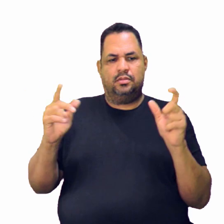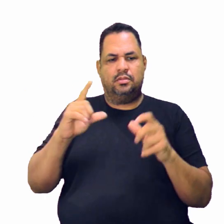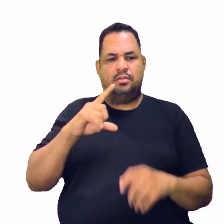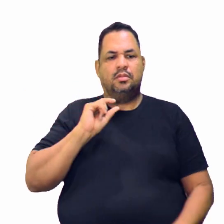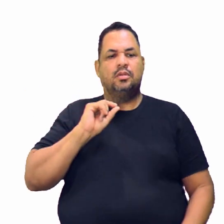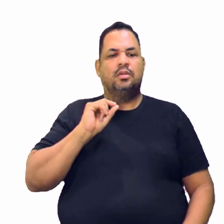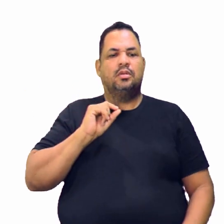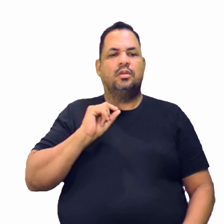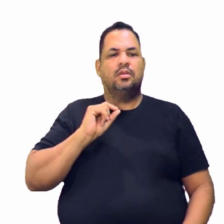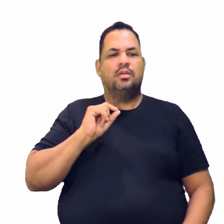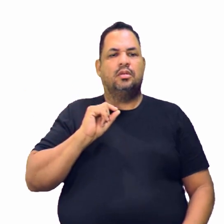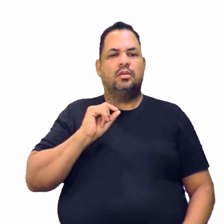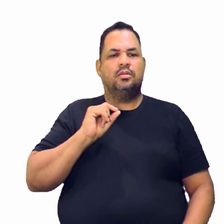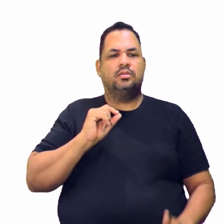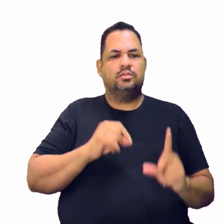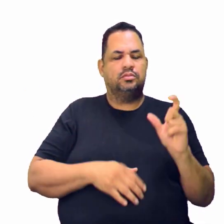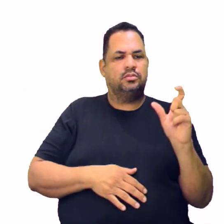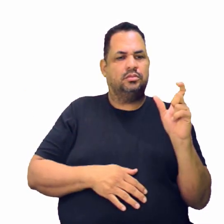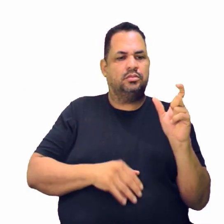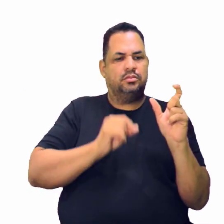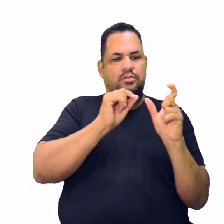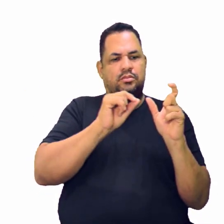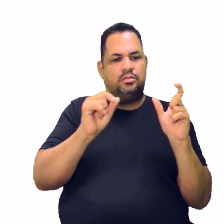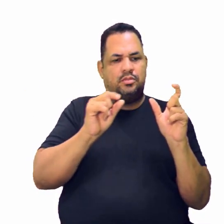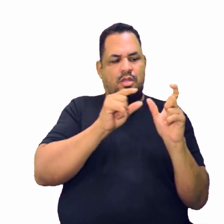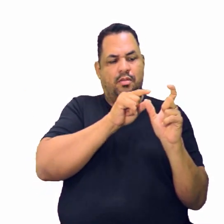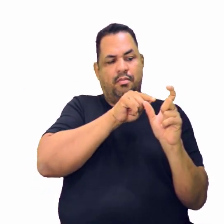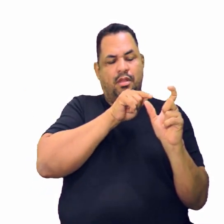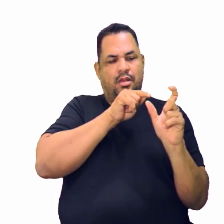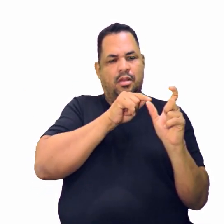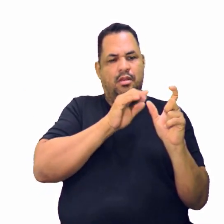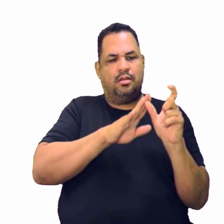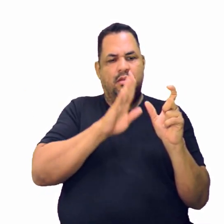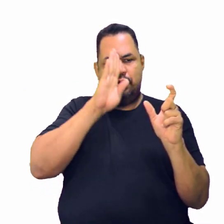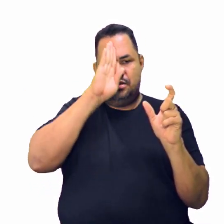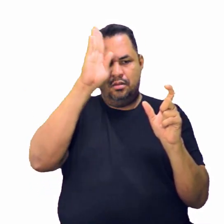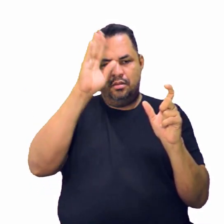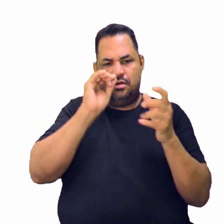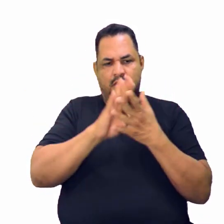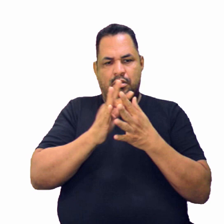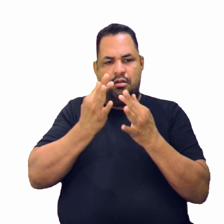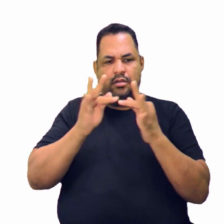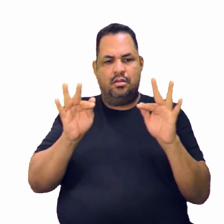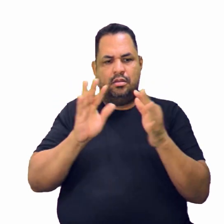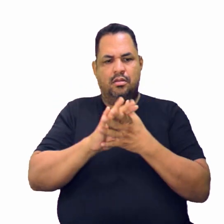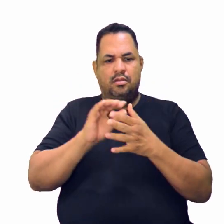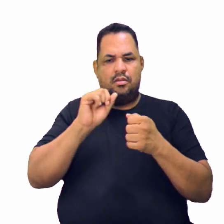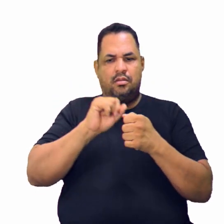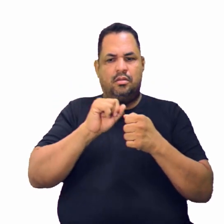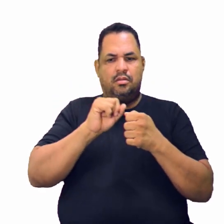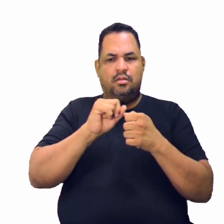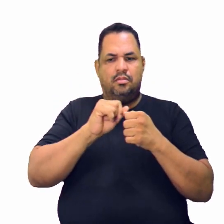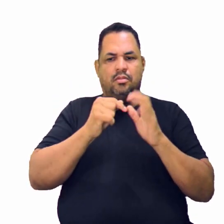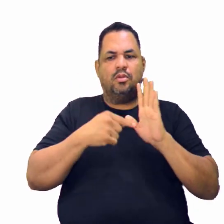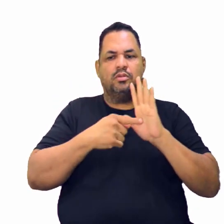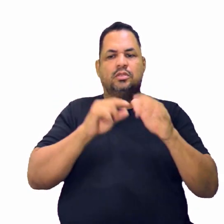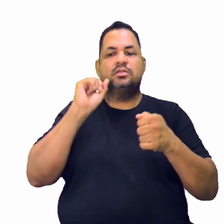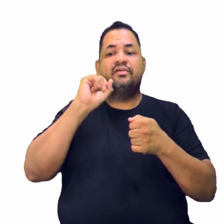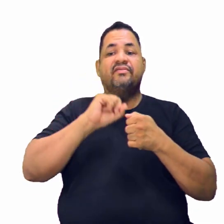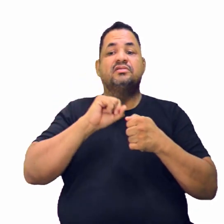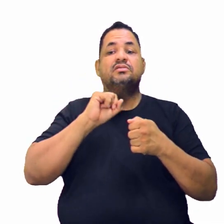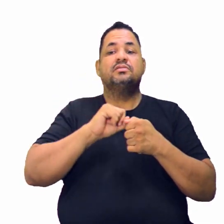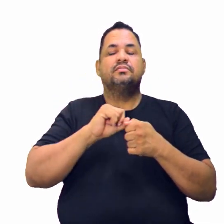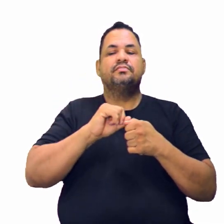Aí, o que é o sujeito? É o termo essencial da oração sobre o qual se faz uma declaração,